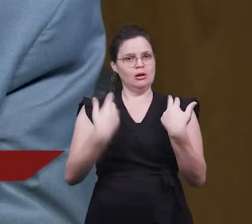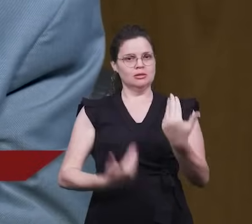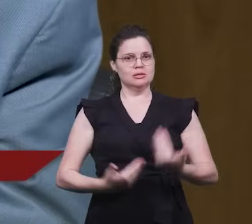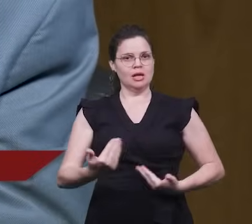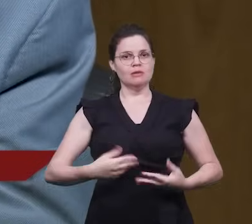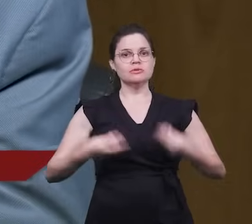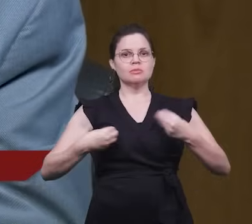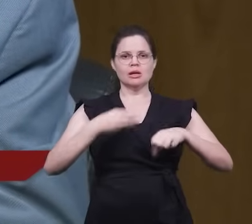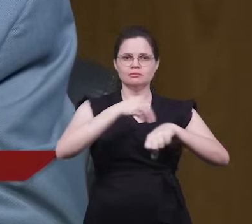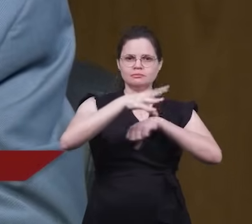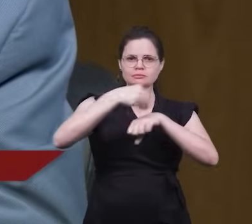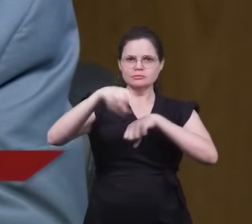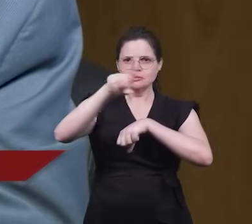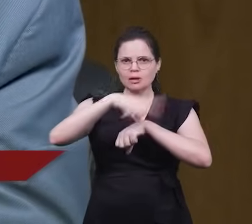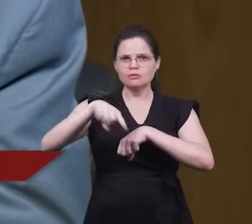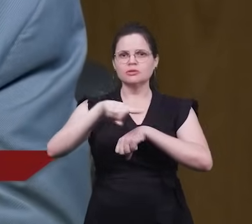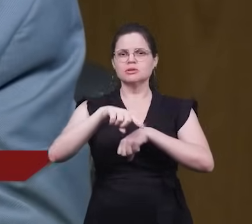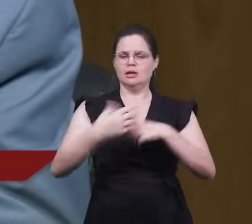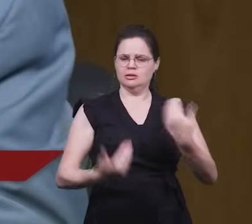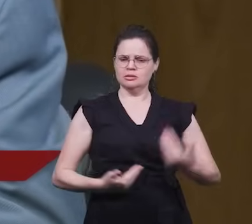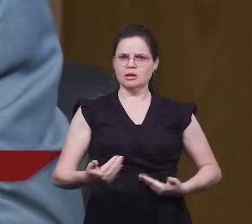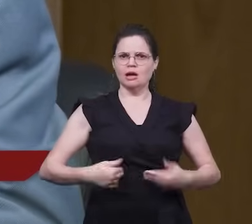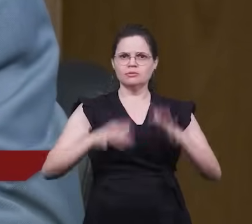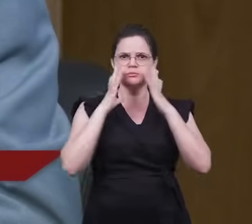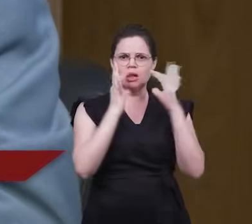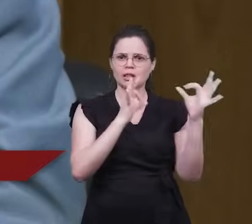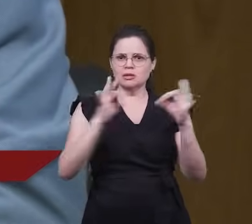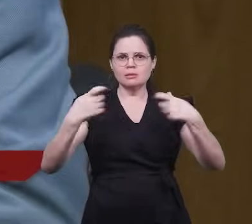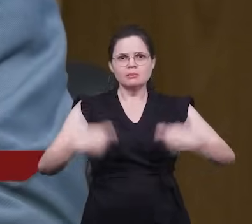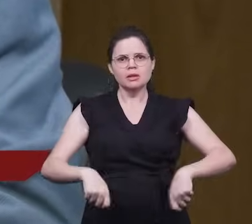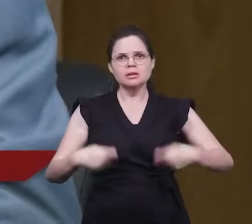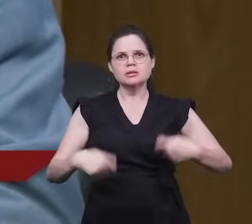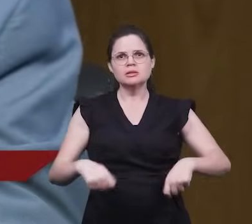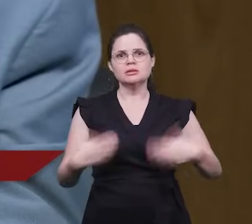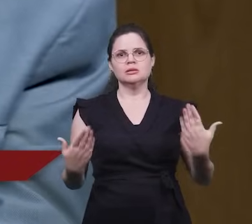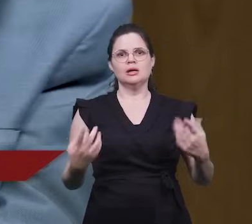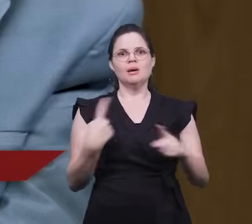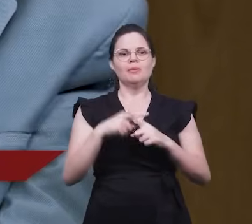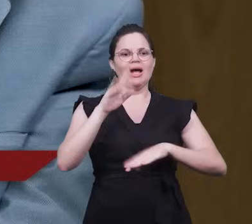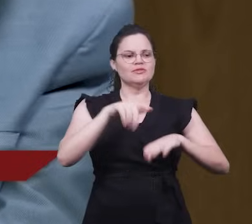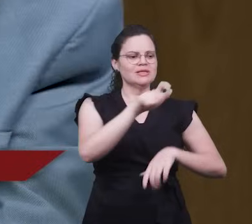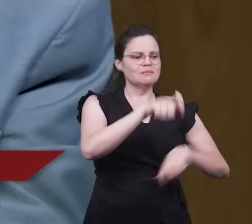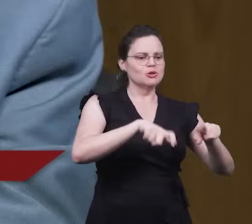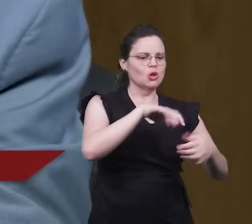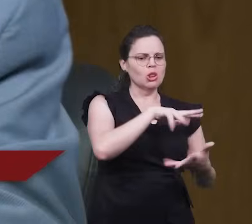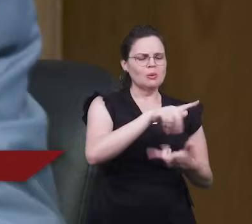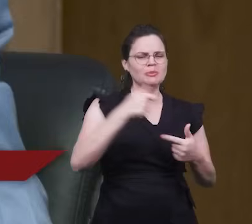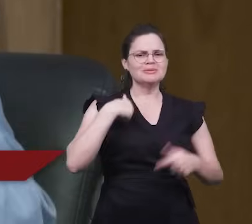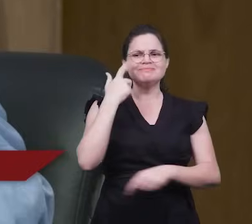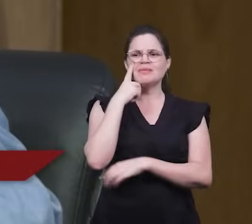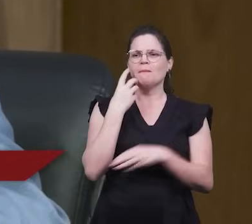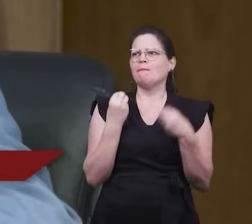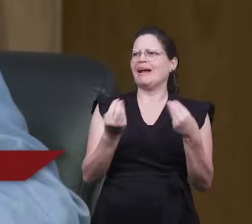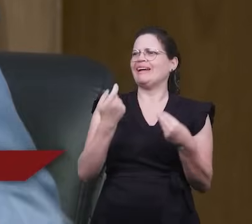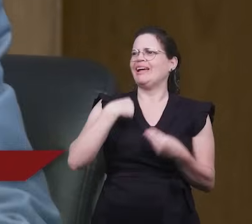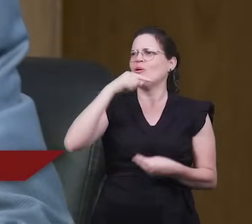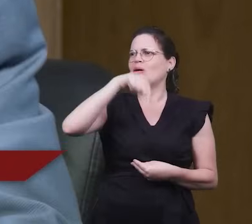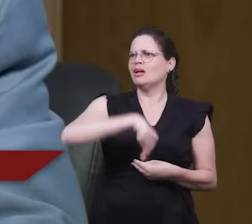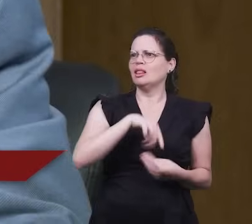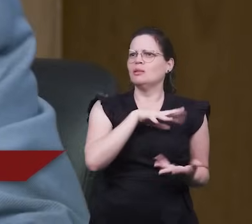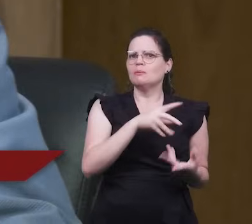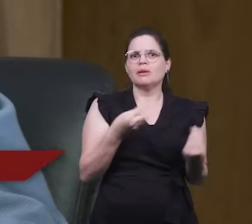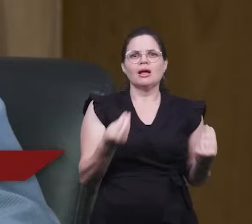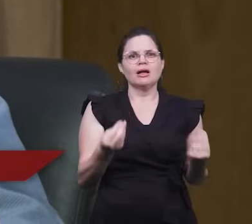trazer isso para os nossos irmãos, para os nossos ouvintes. Porque as perguntas são, para onde nós vamos? O que estamos fazendo aqui no mundo?